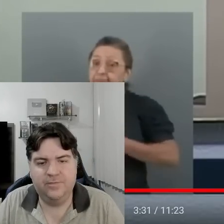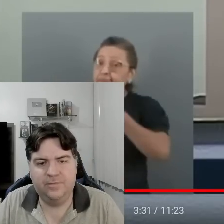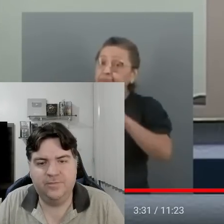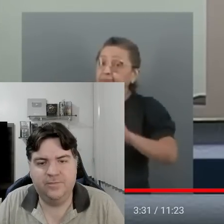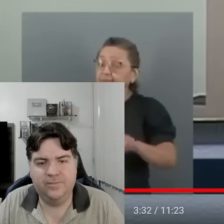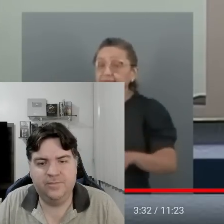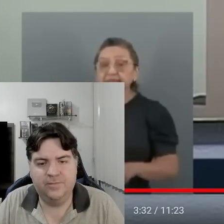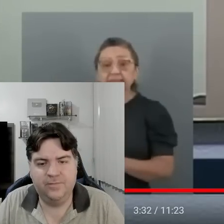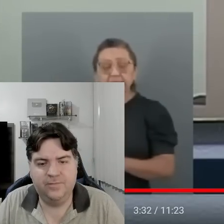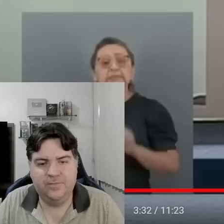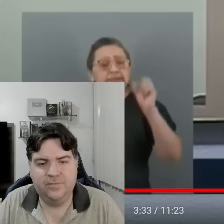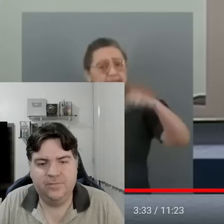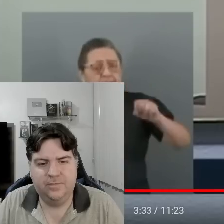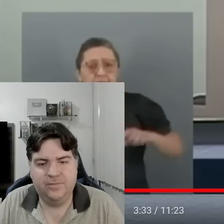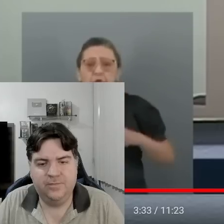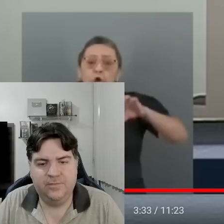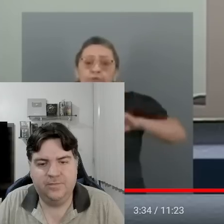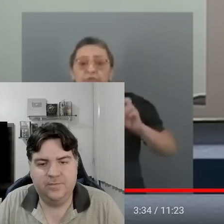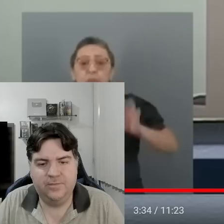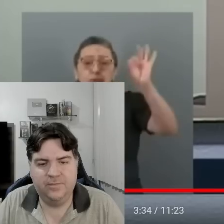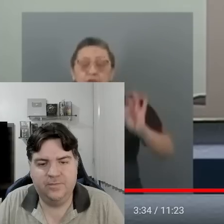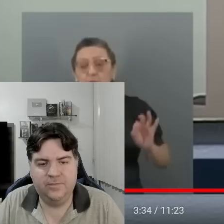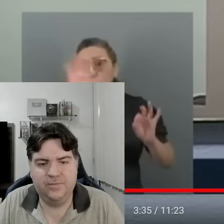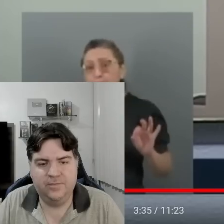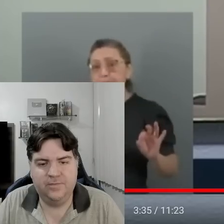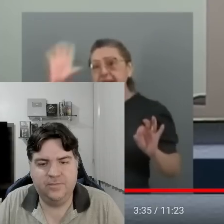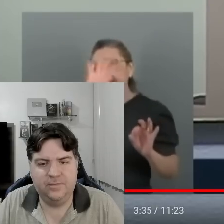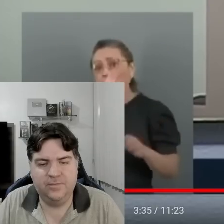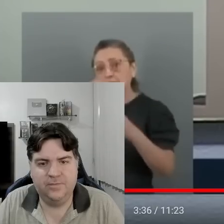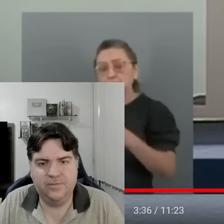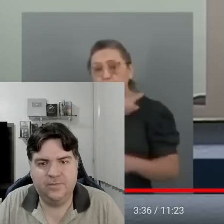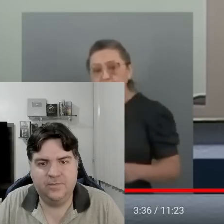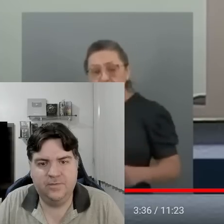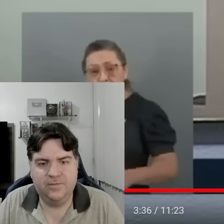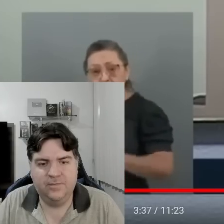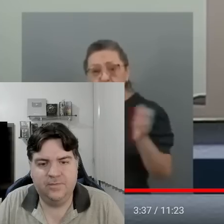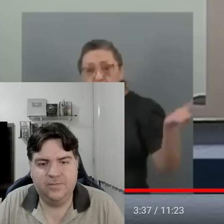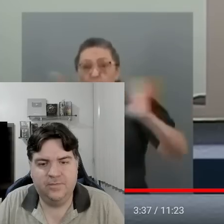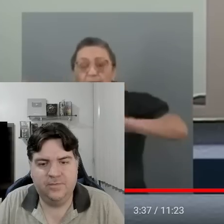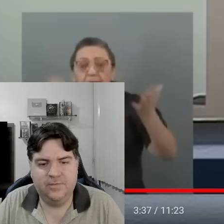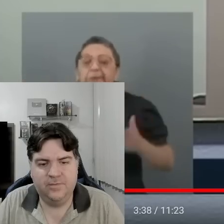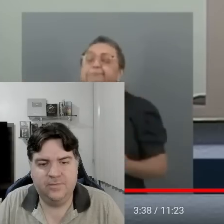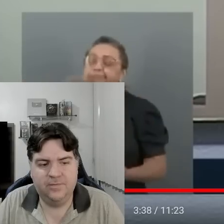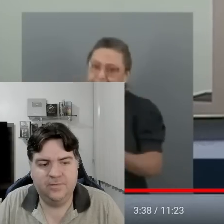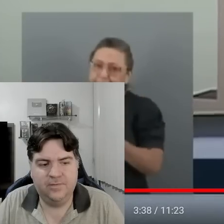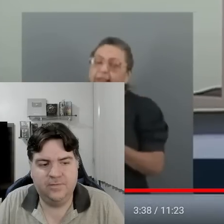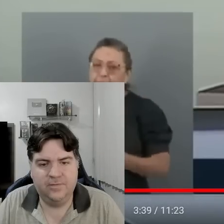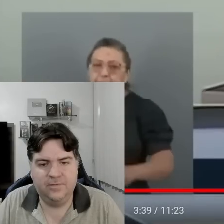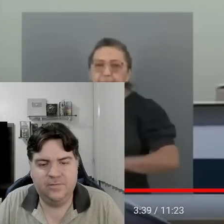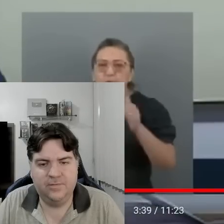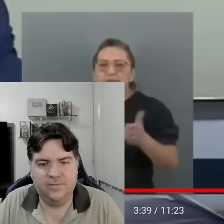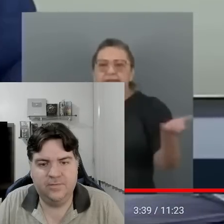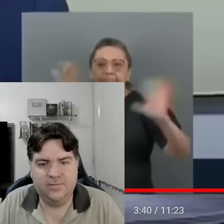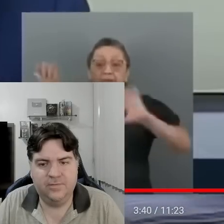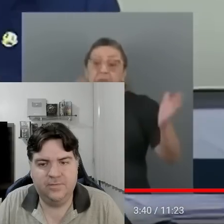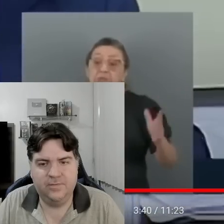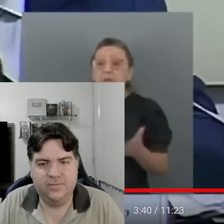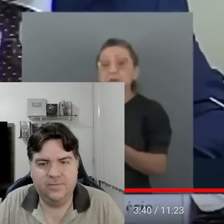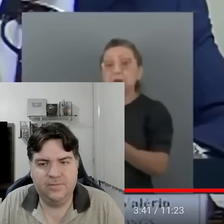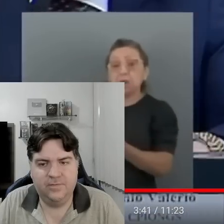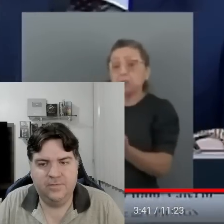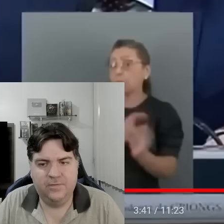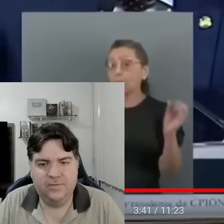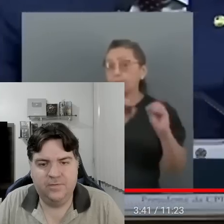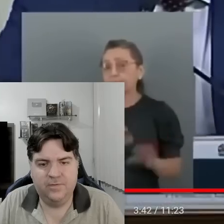Claro. 95% do painel intergovernamental para a mudança do clima diz que há mudança climática. Há uma parte que não